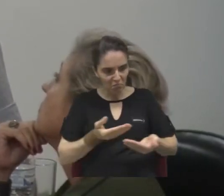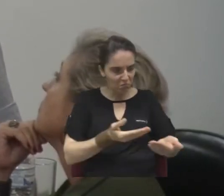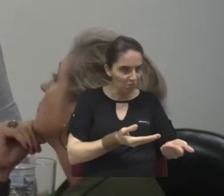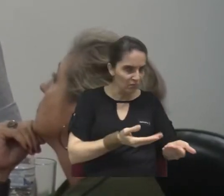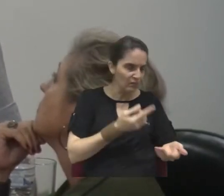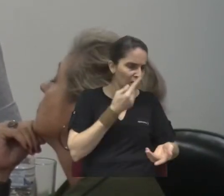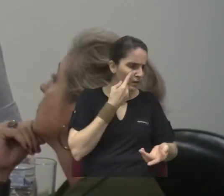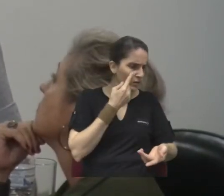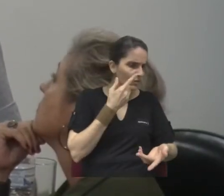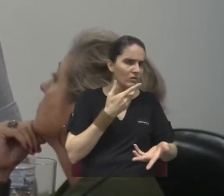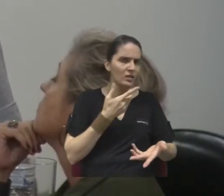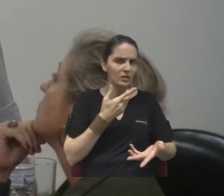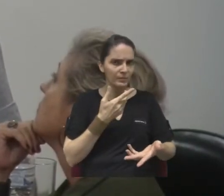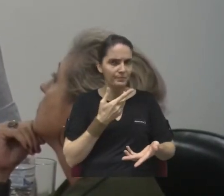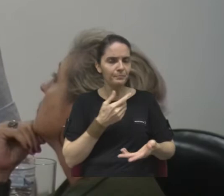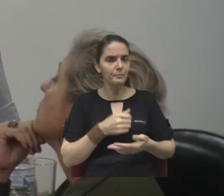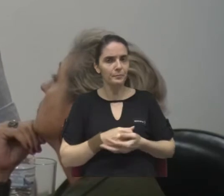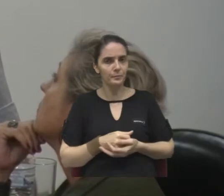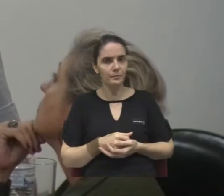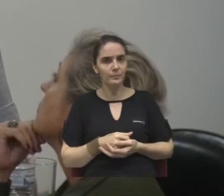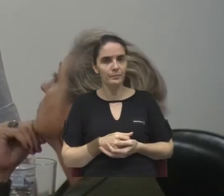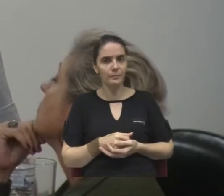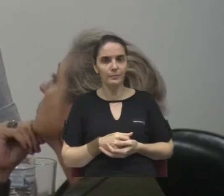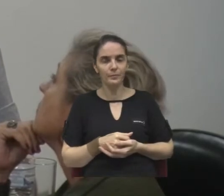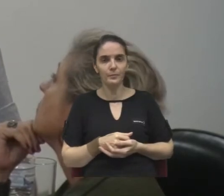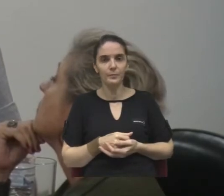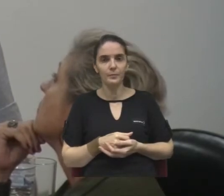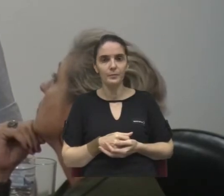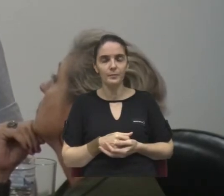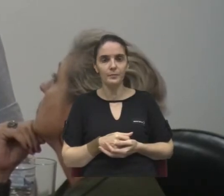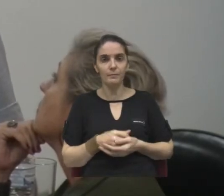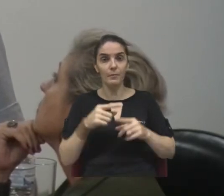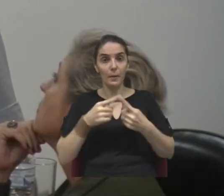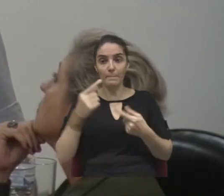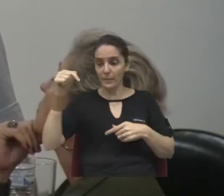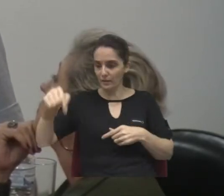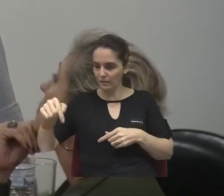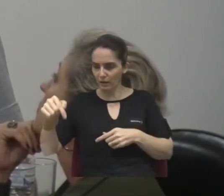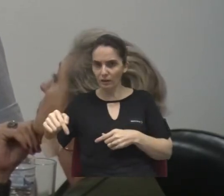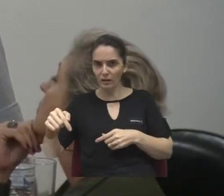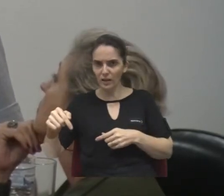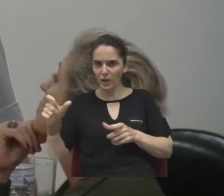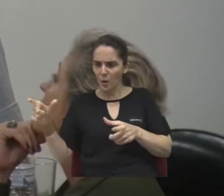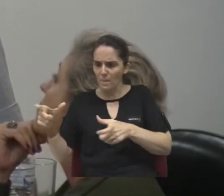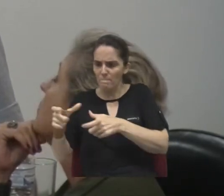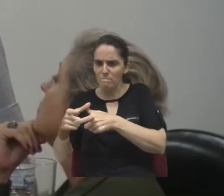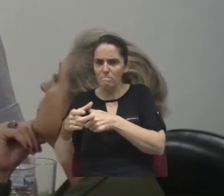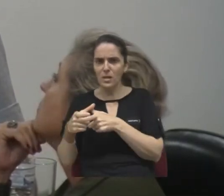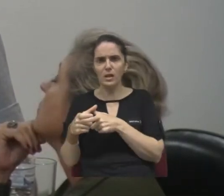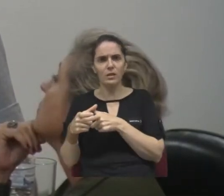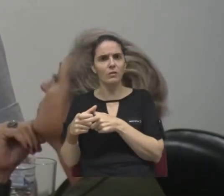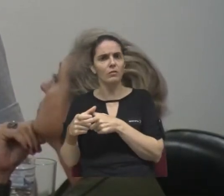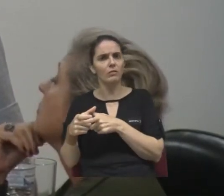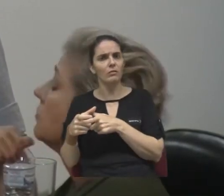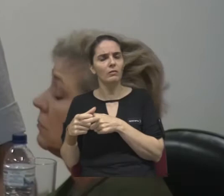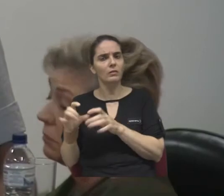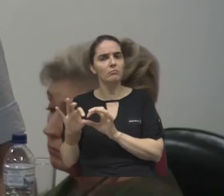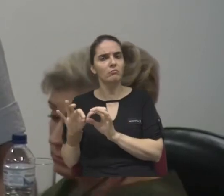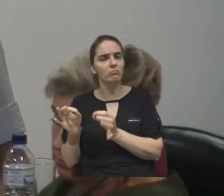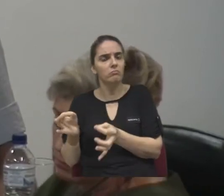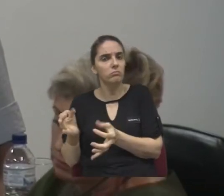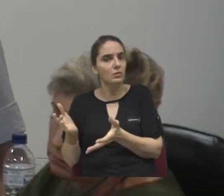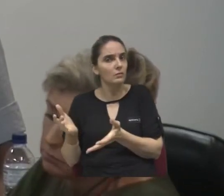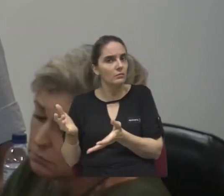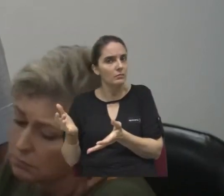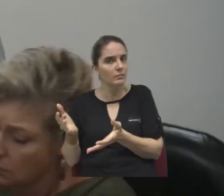que o lugar é 4 ou 5 vezes menor que onde está o galpão hoje. Muito